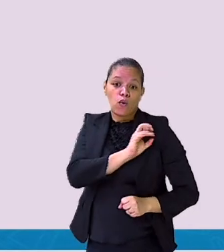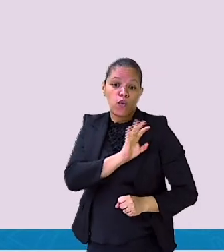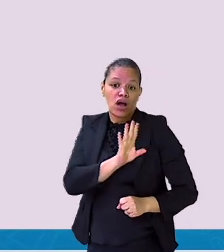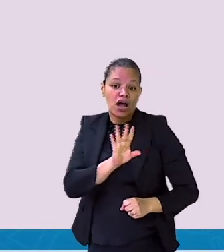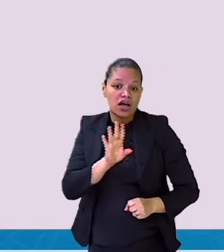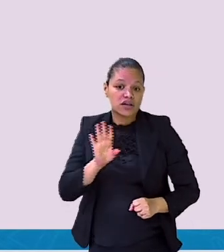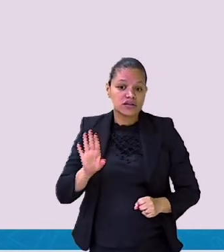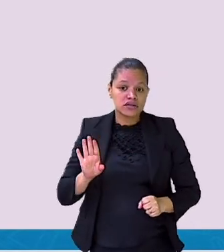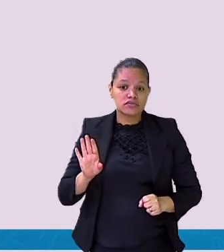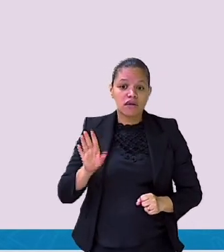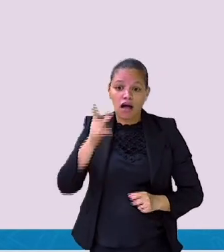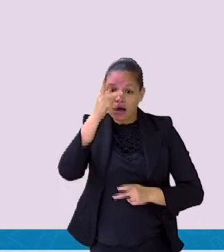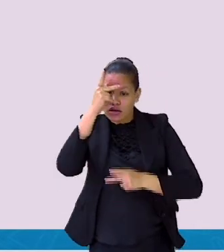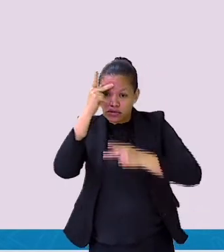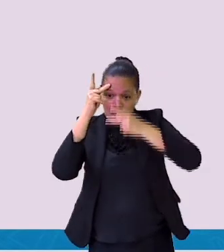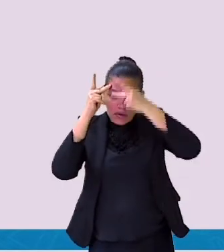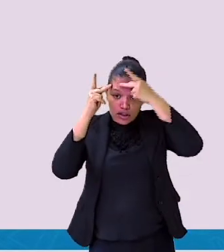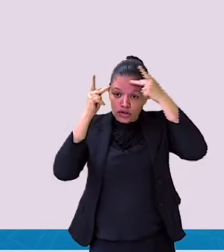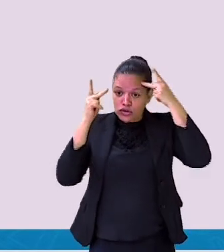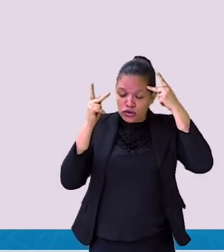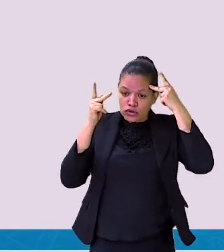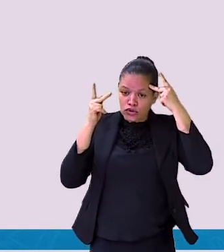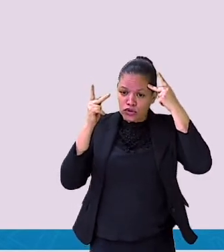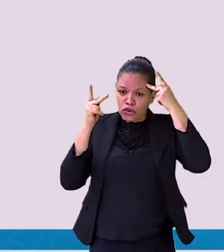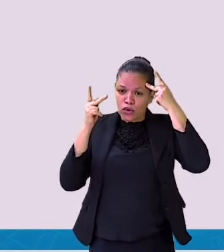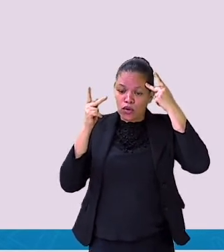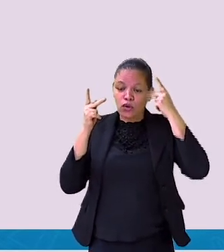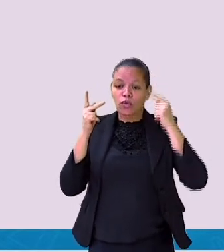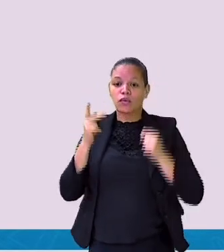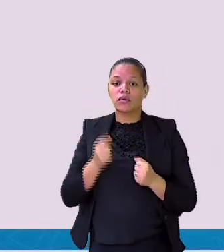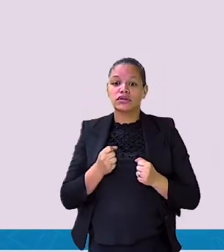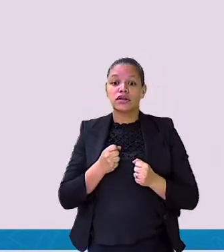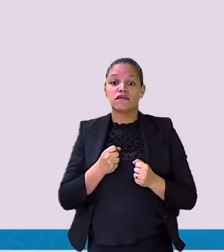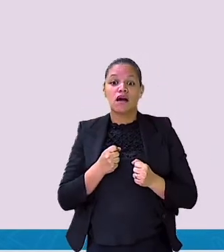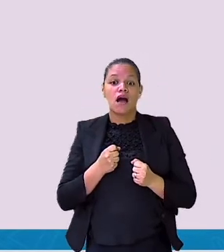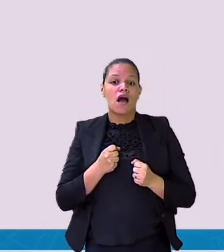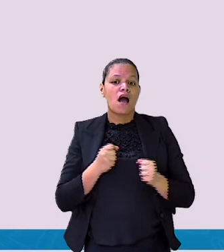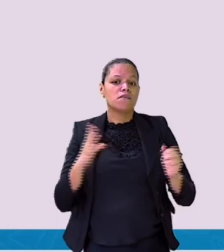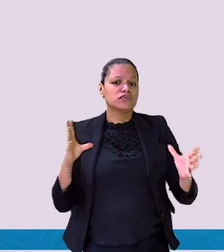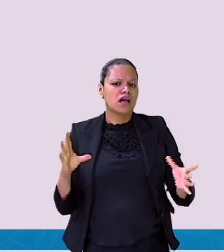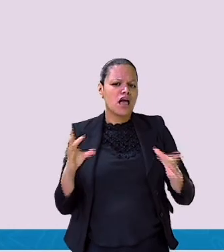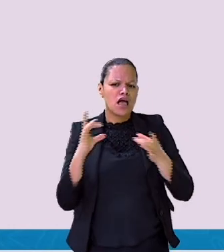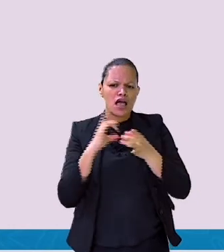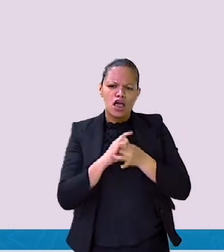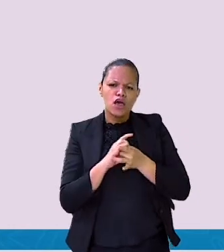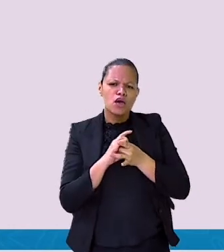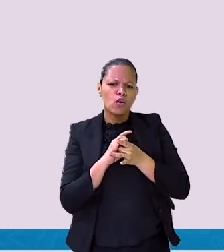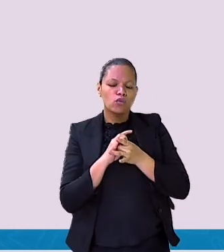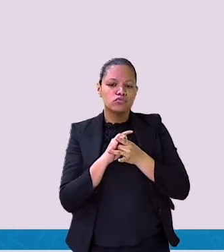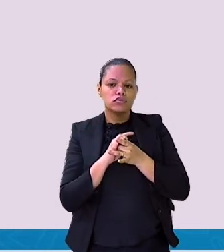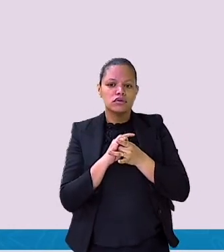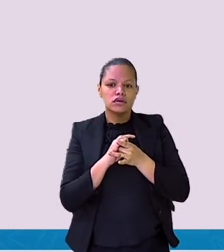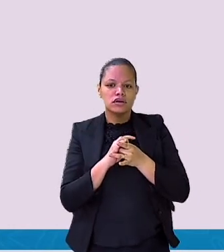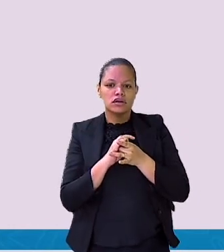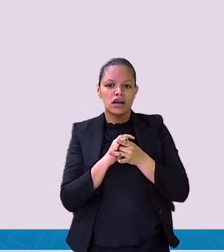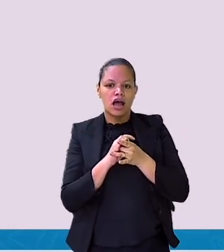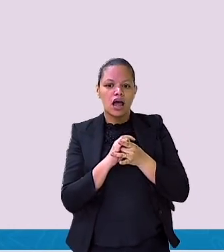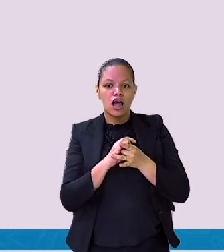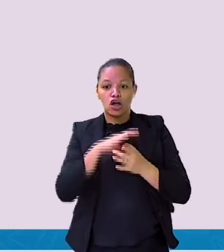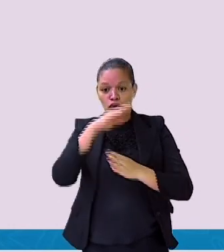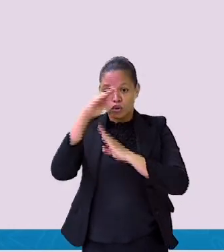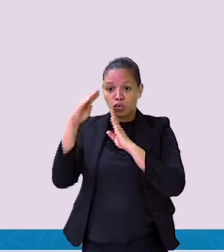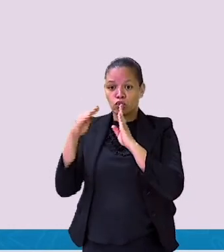que cada um teve, porque vai dar a quantidade total da turma. Então, vamos ver se a soma de vocês